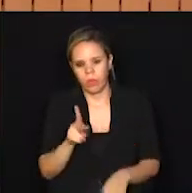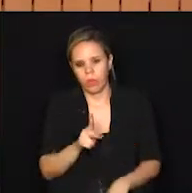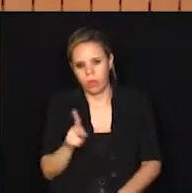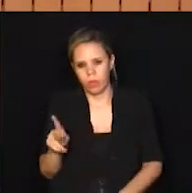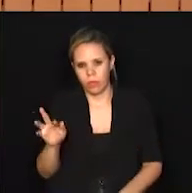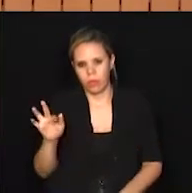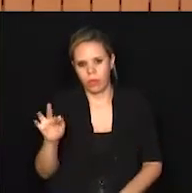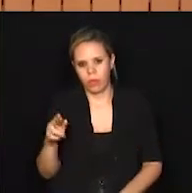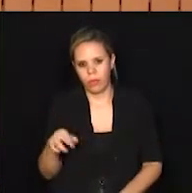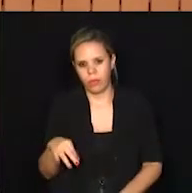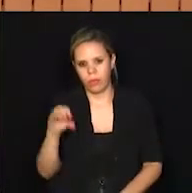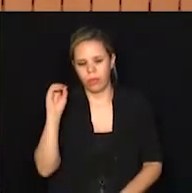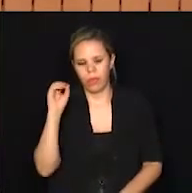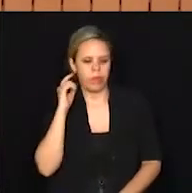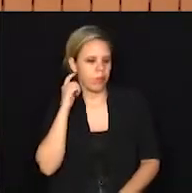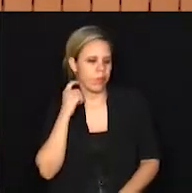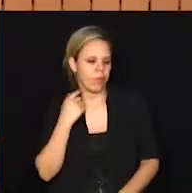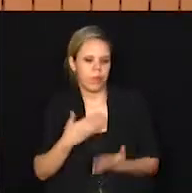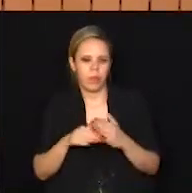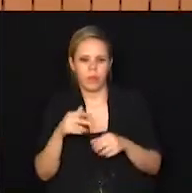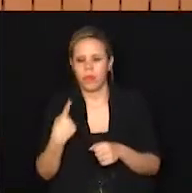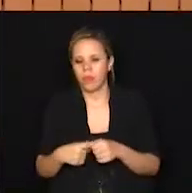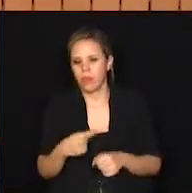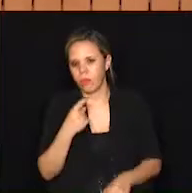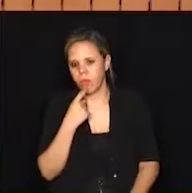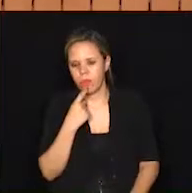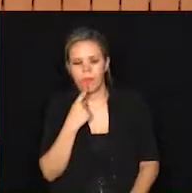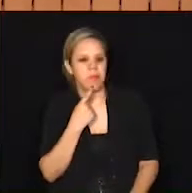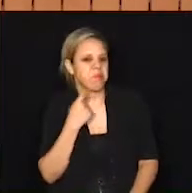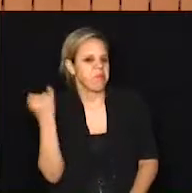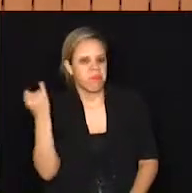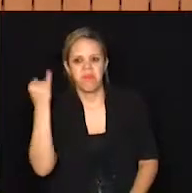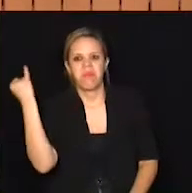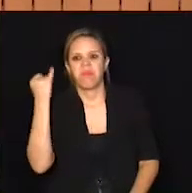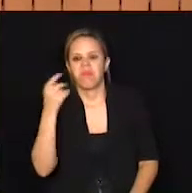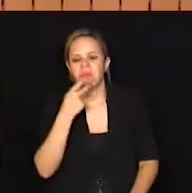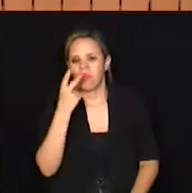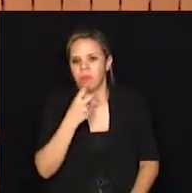como pergunta e me posicionar